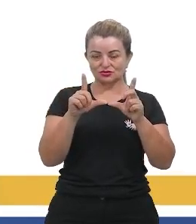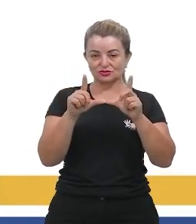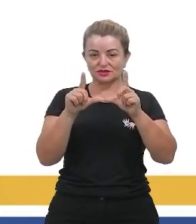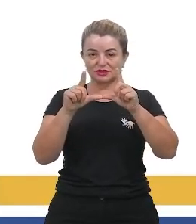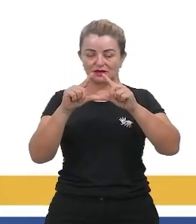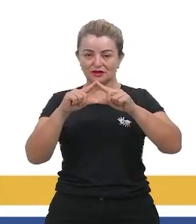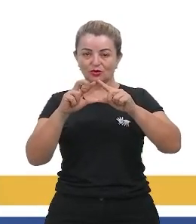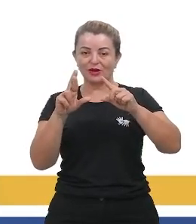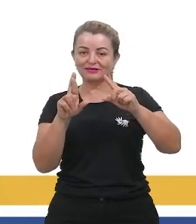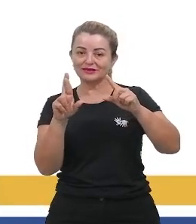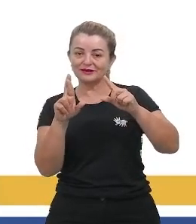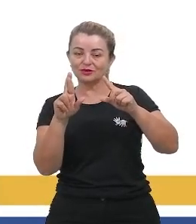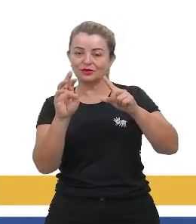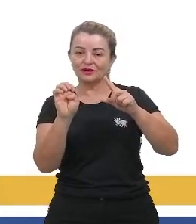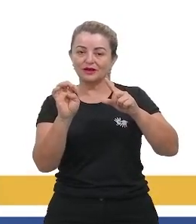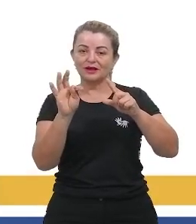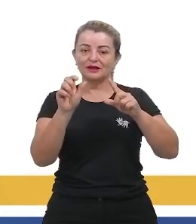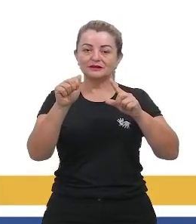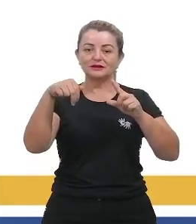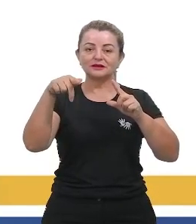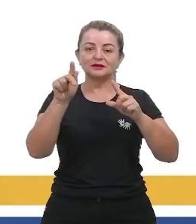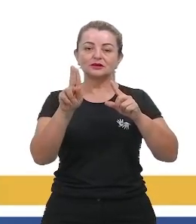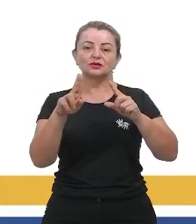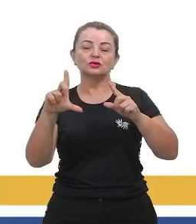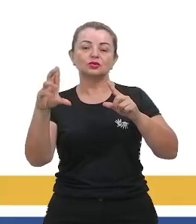no primeiro probleminha. Vamos ao segundo.